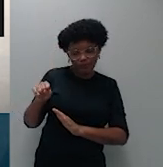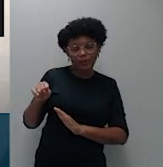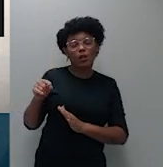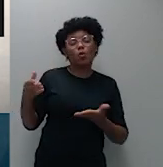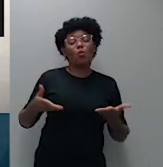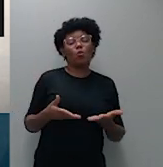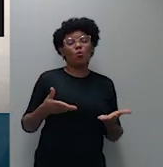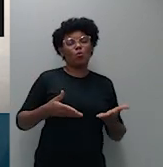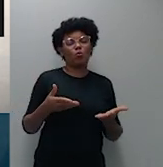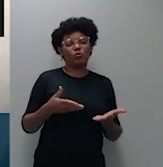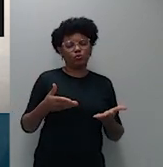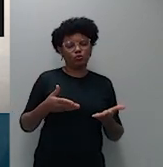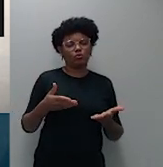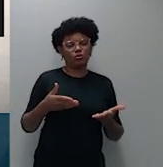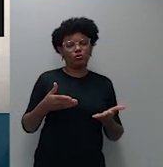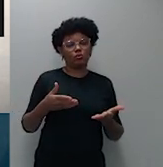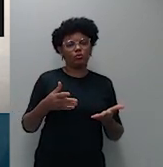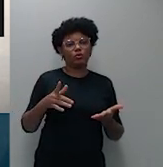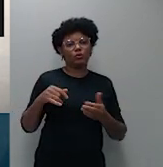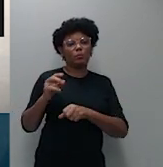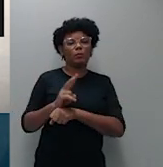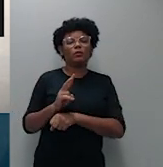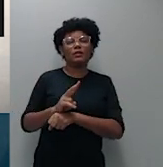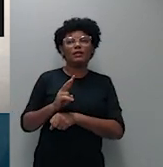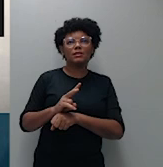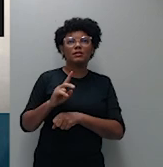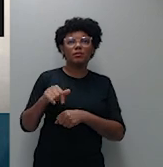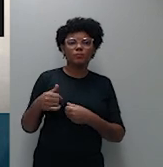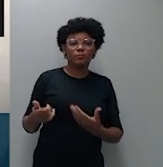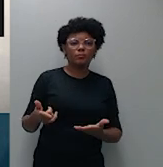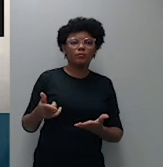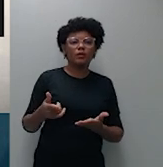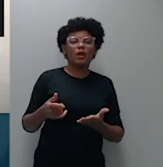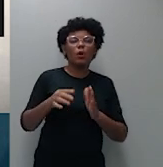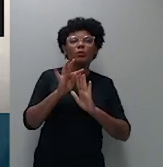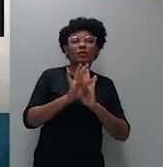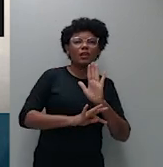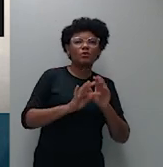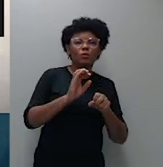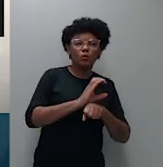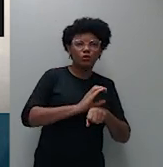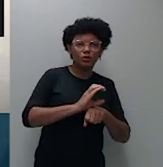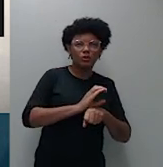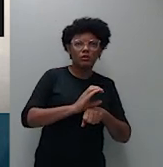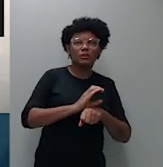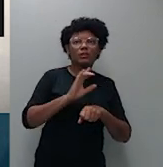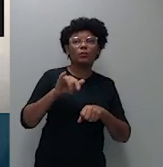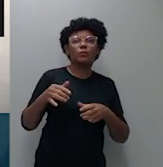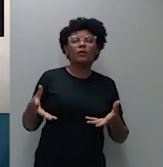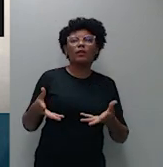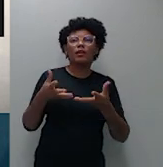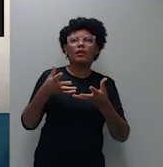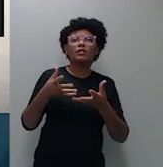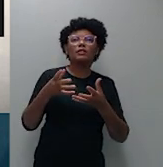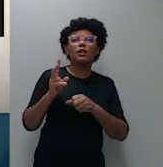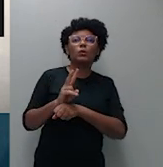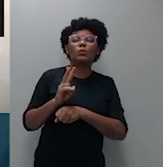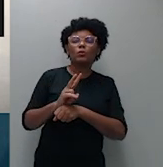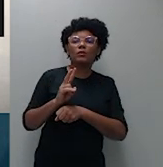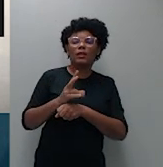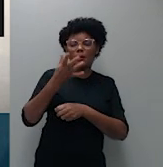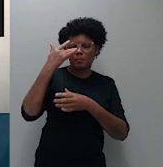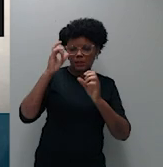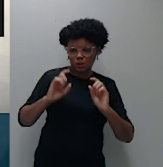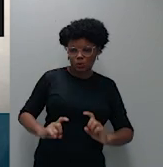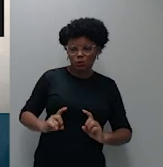ficha de proteção quem já viu o texto condicional inferido a partir da tutela da dignidade da pessoa humana